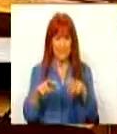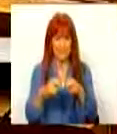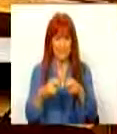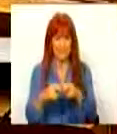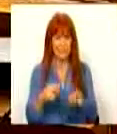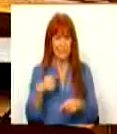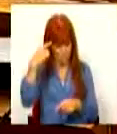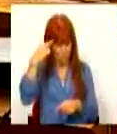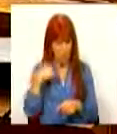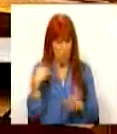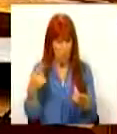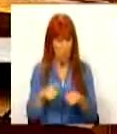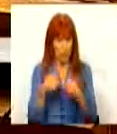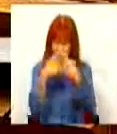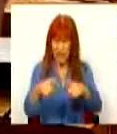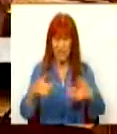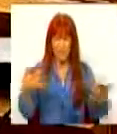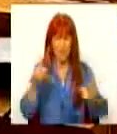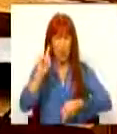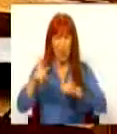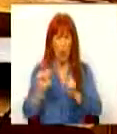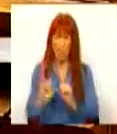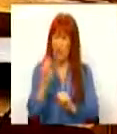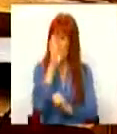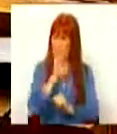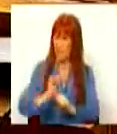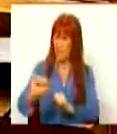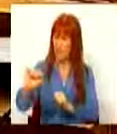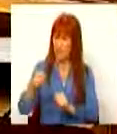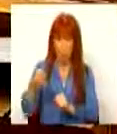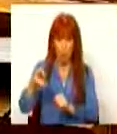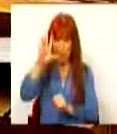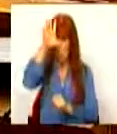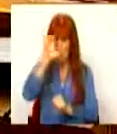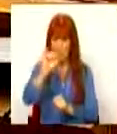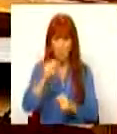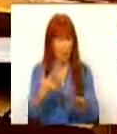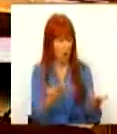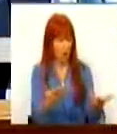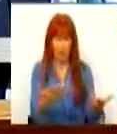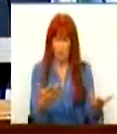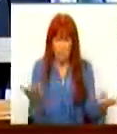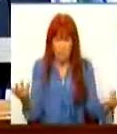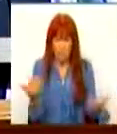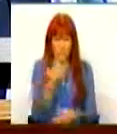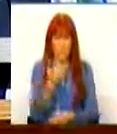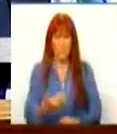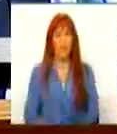tem presente ou não a diferença entre aquilo que foi a prática do anterior Governo e a atual. Muito obrigada.